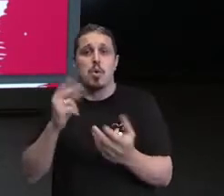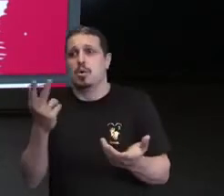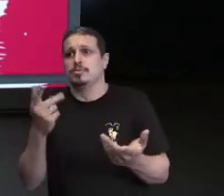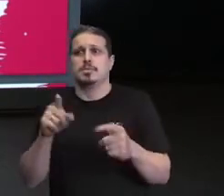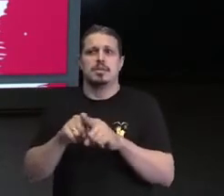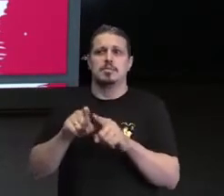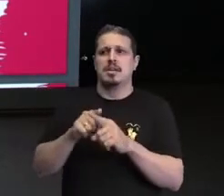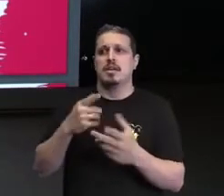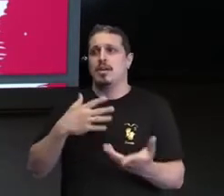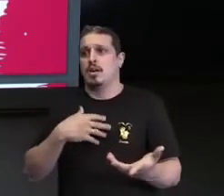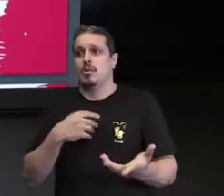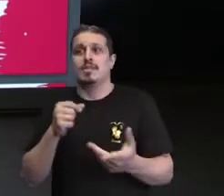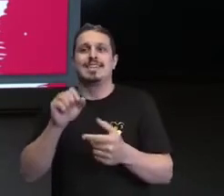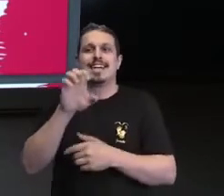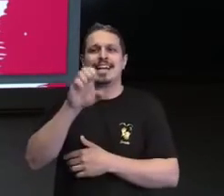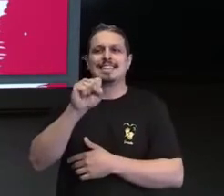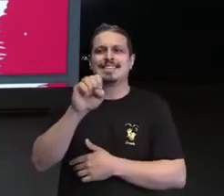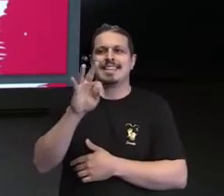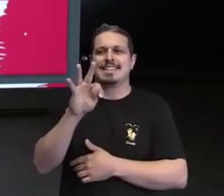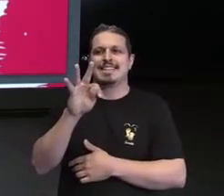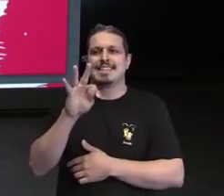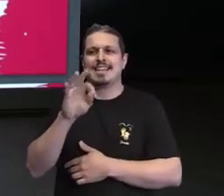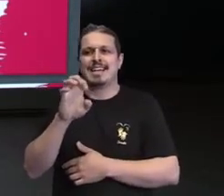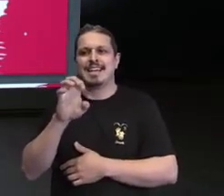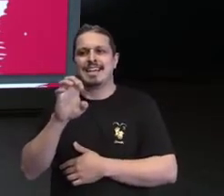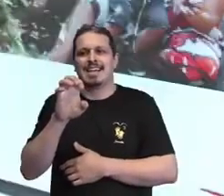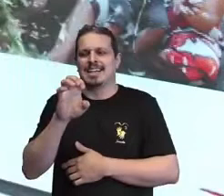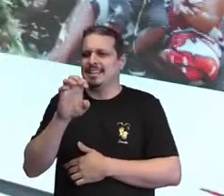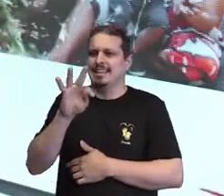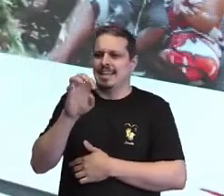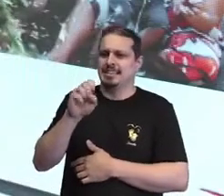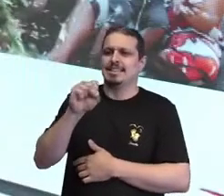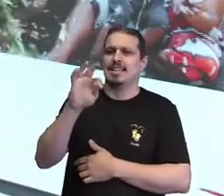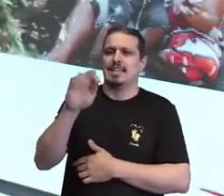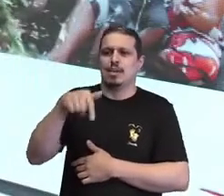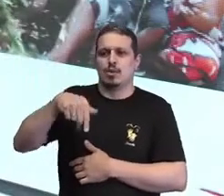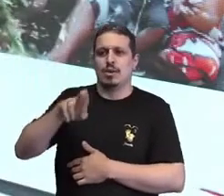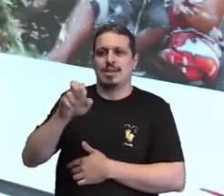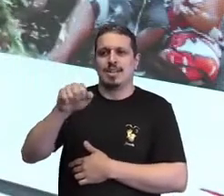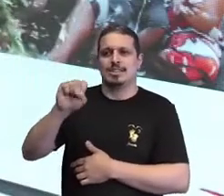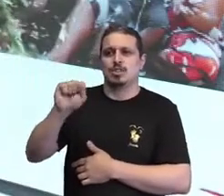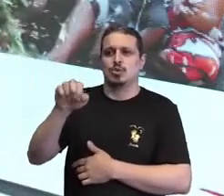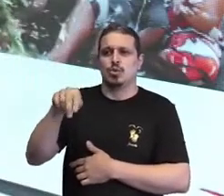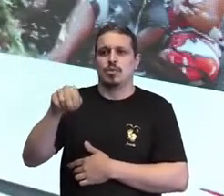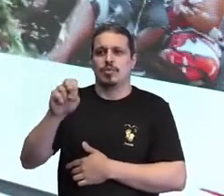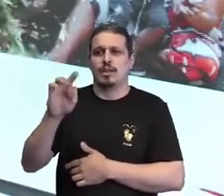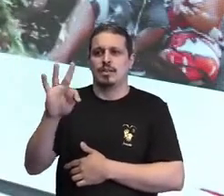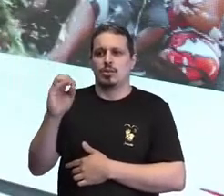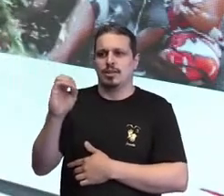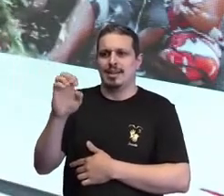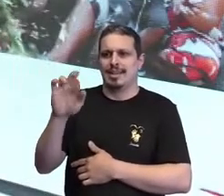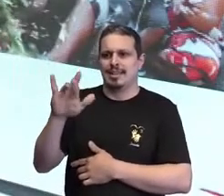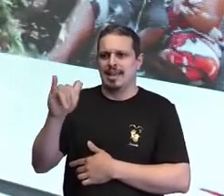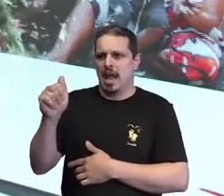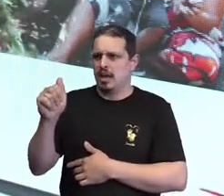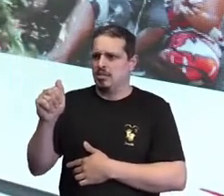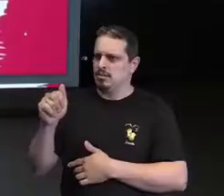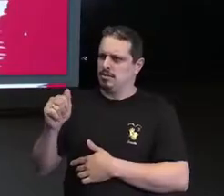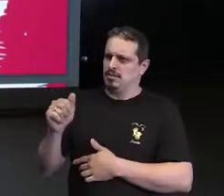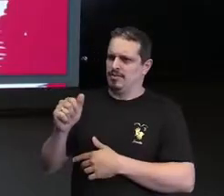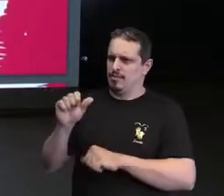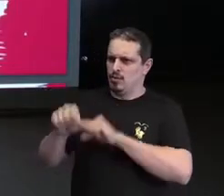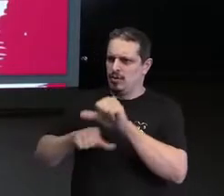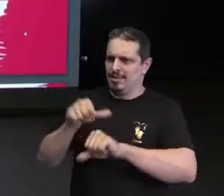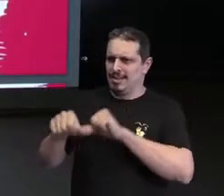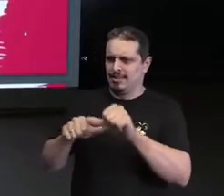esquizofrênica se eu fosse uma mulher neurodivergente com ansiedade depressão bipolaridade não teria problema algum a questão é